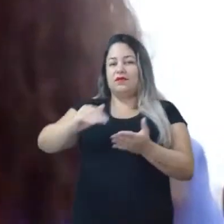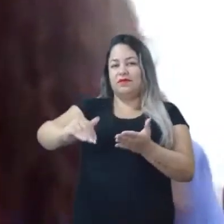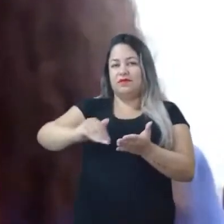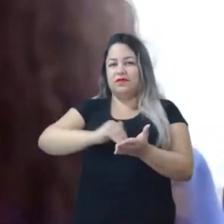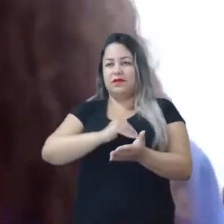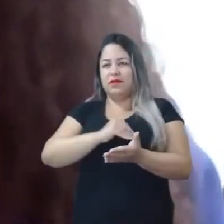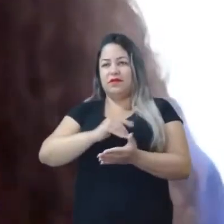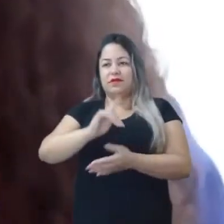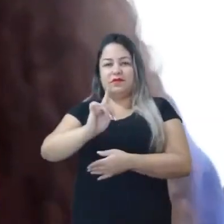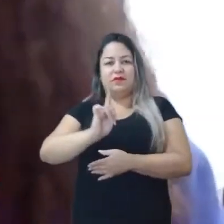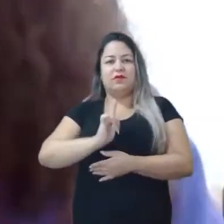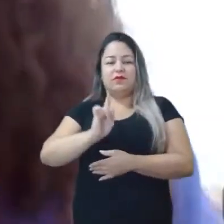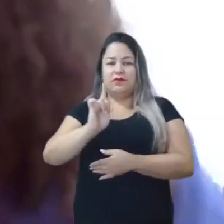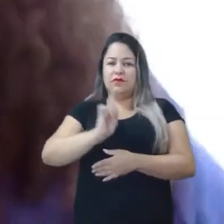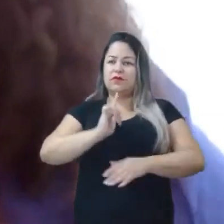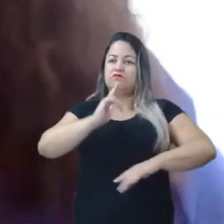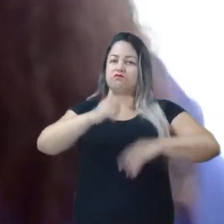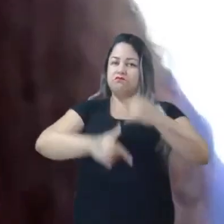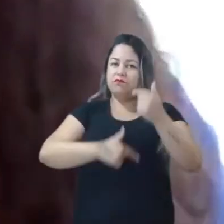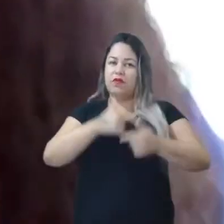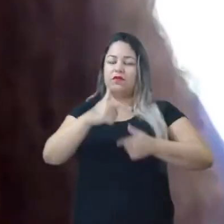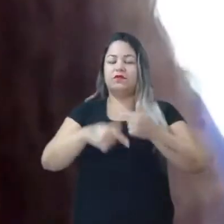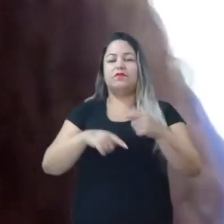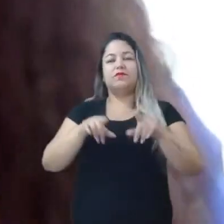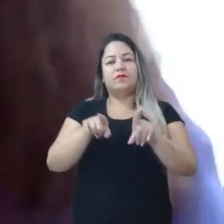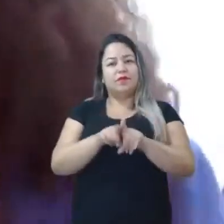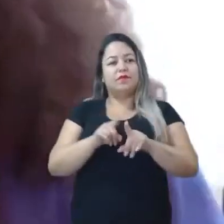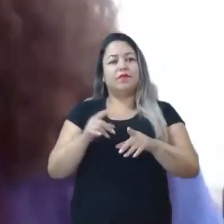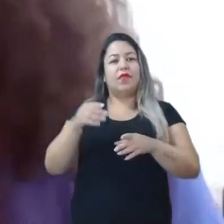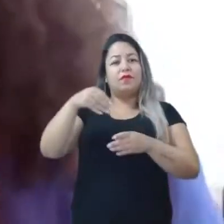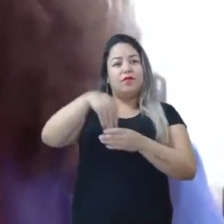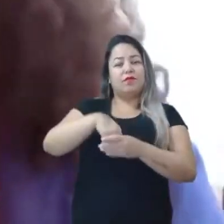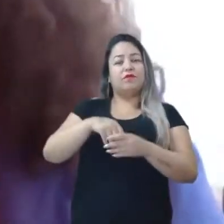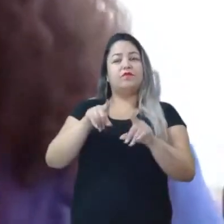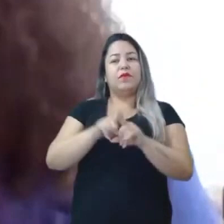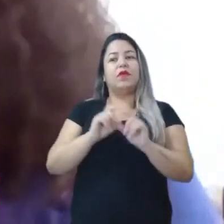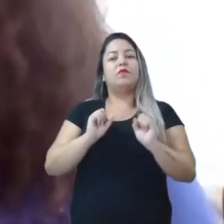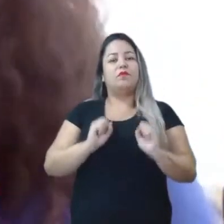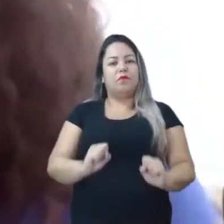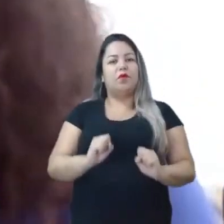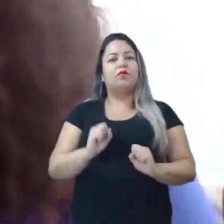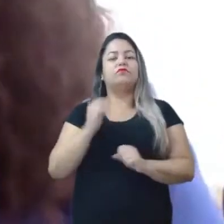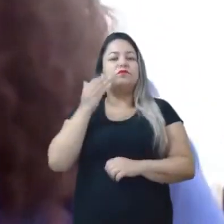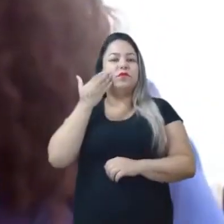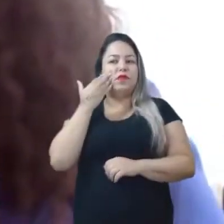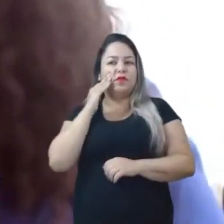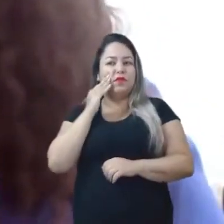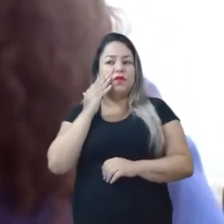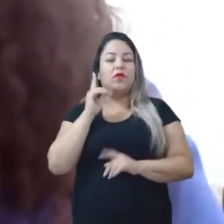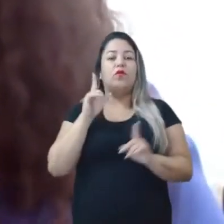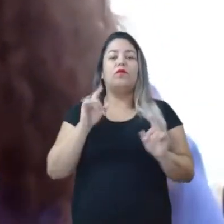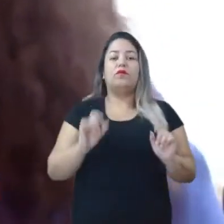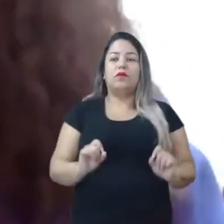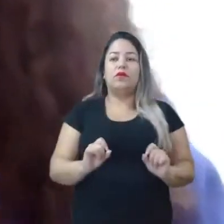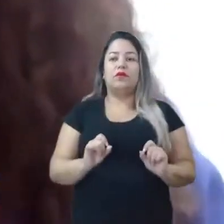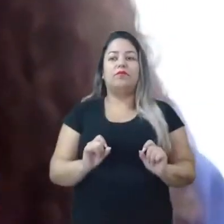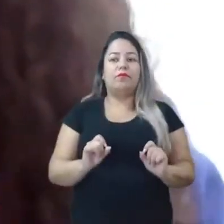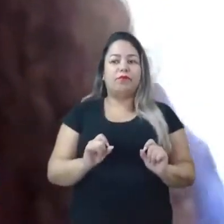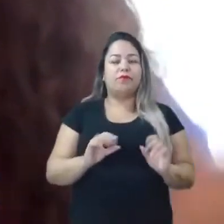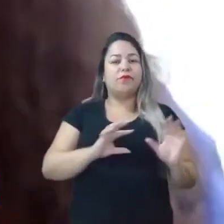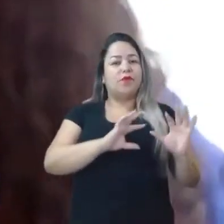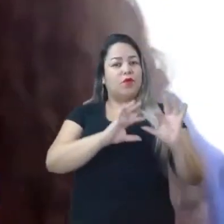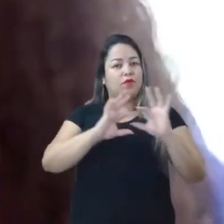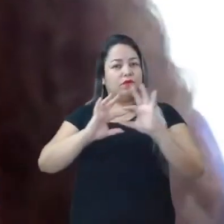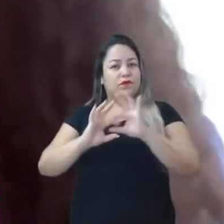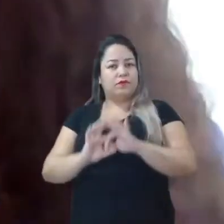atuado internamente, né, e externamente nesse sentido, e a gente pode enxergar desse